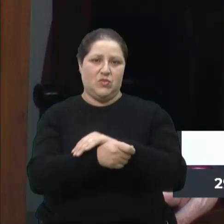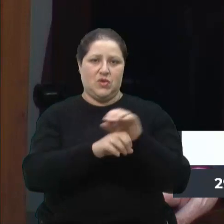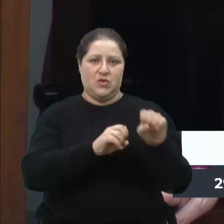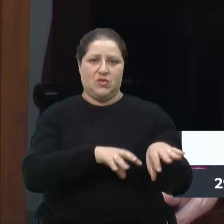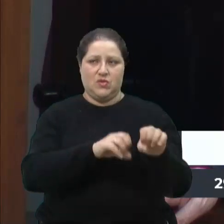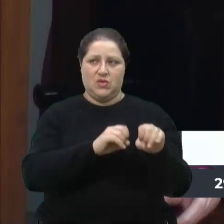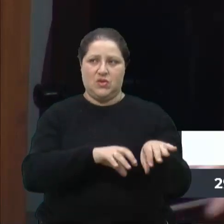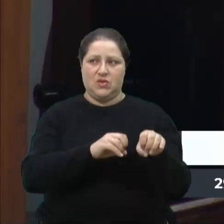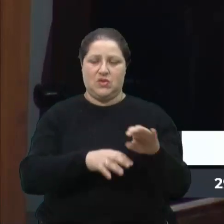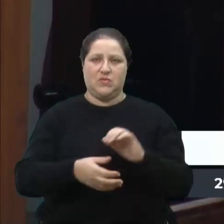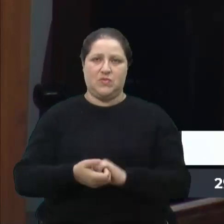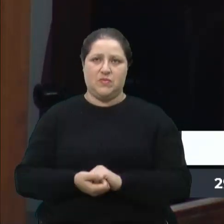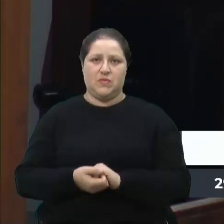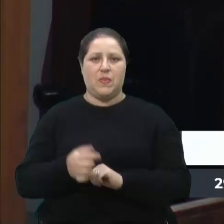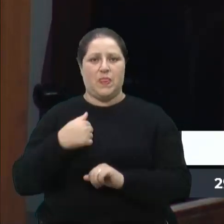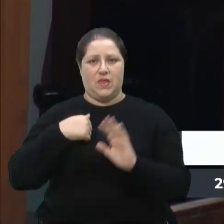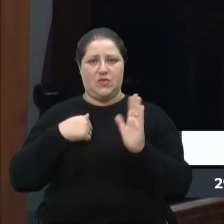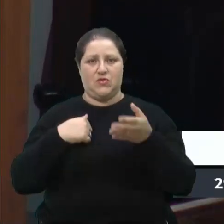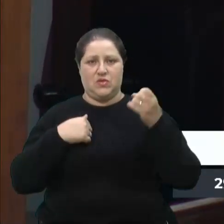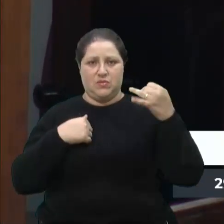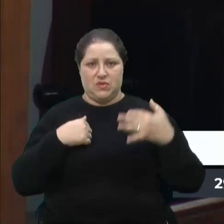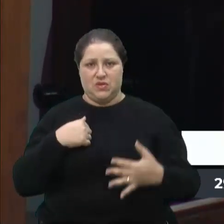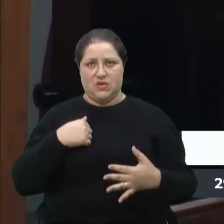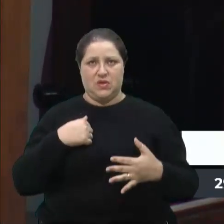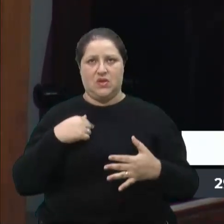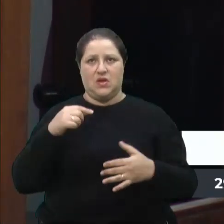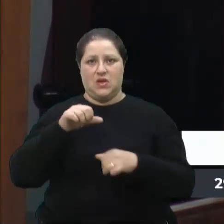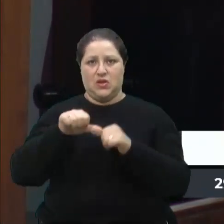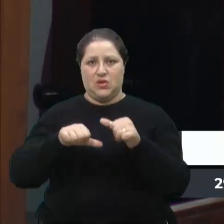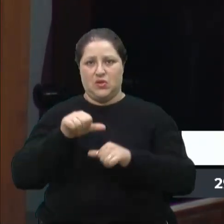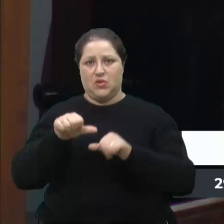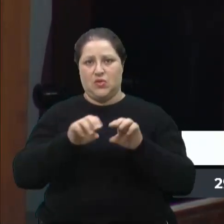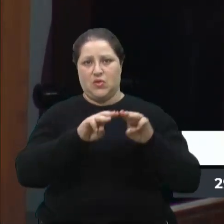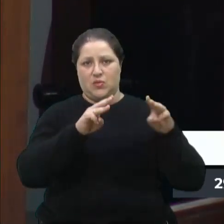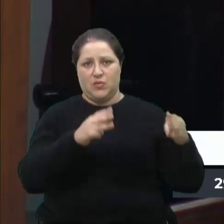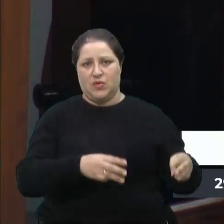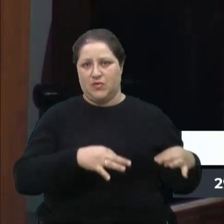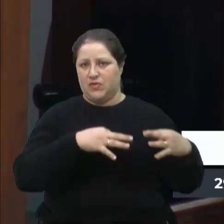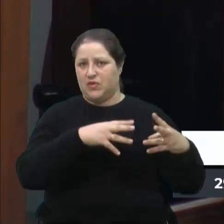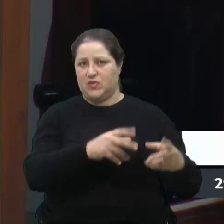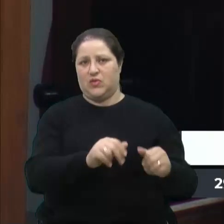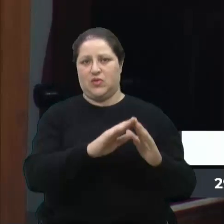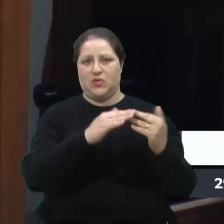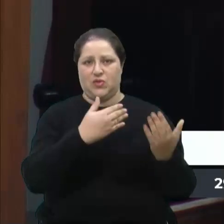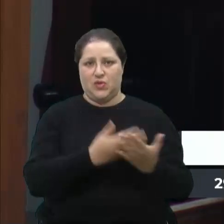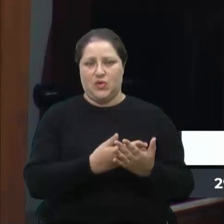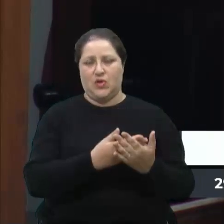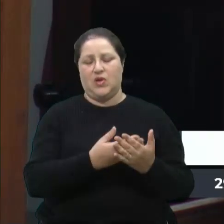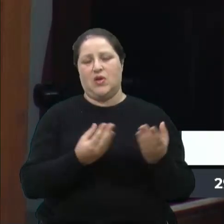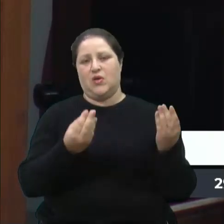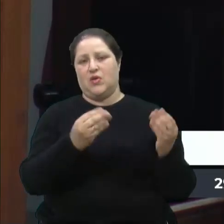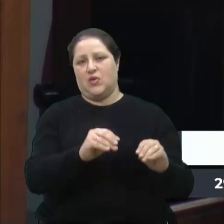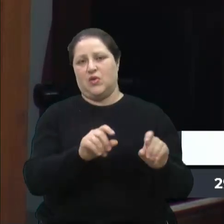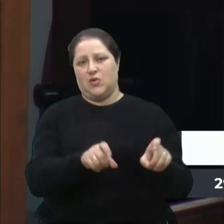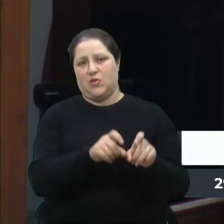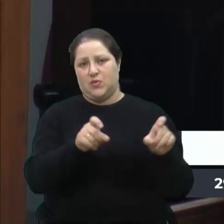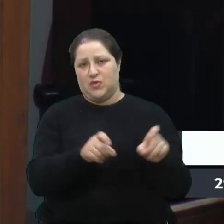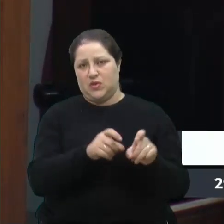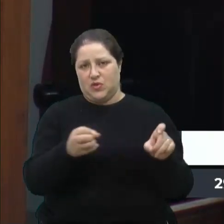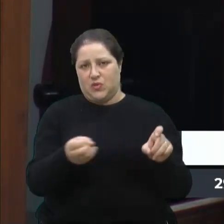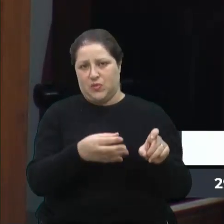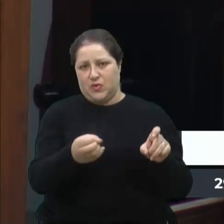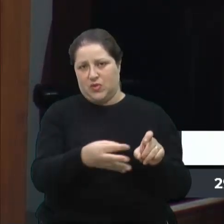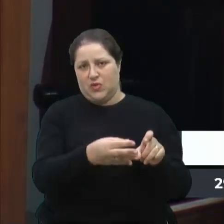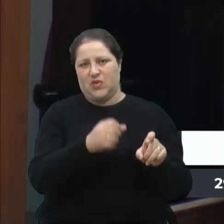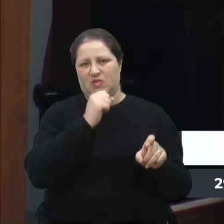educação. E como eu falei, ele trocou o mobiliário todo das escolas, botou computadores modernos, tirou